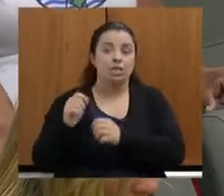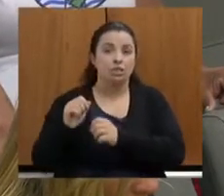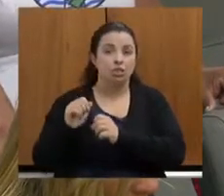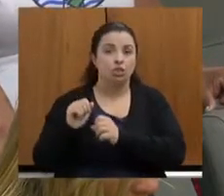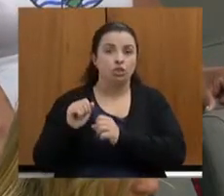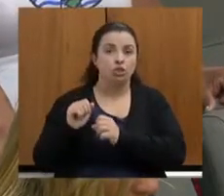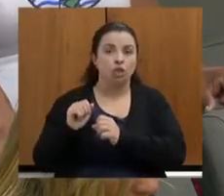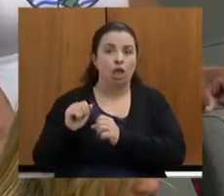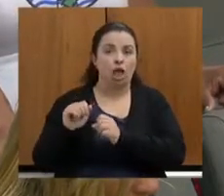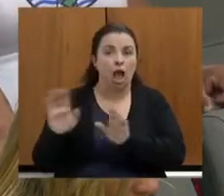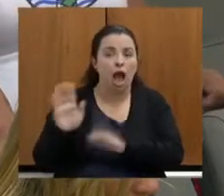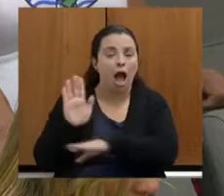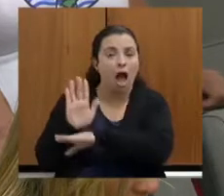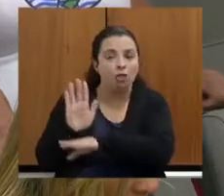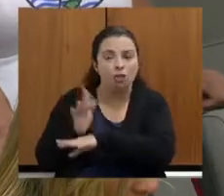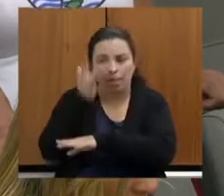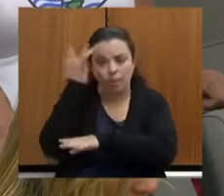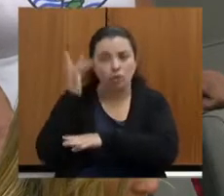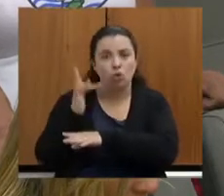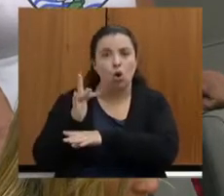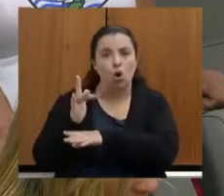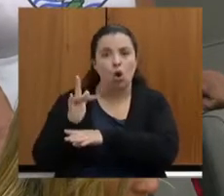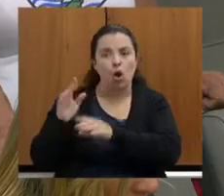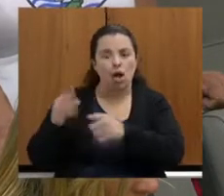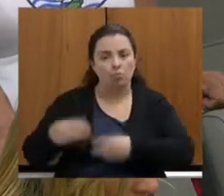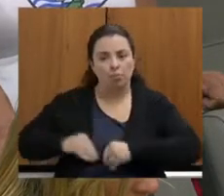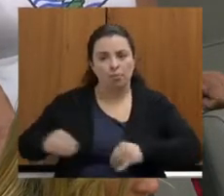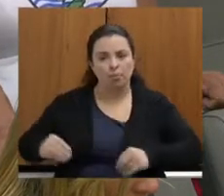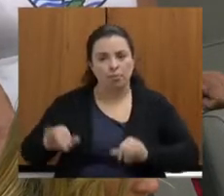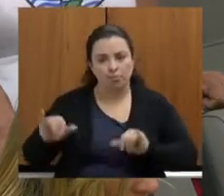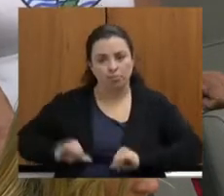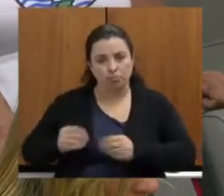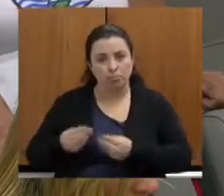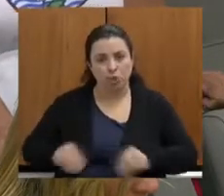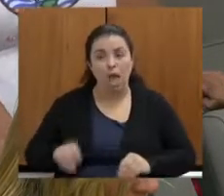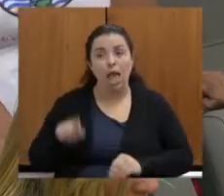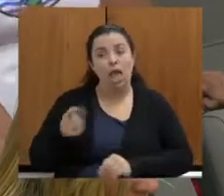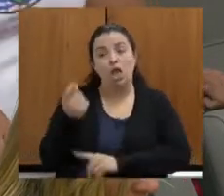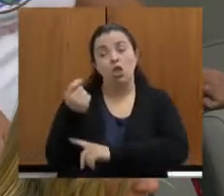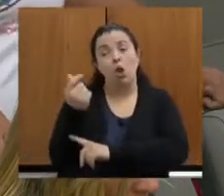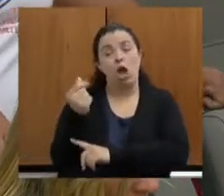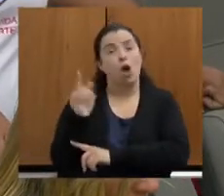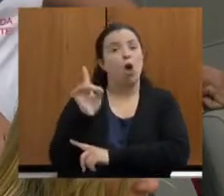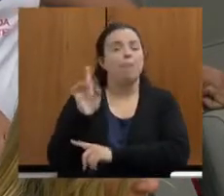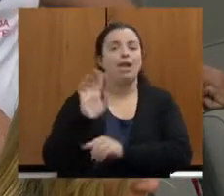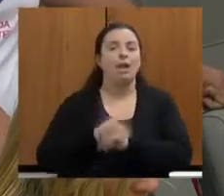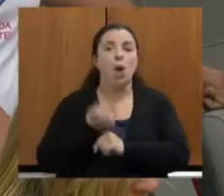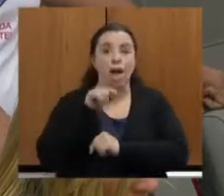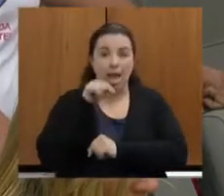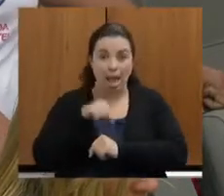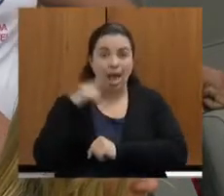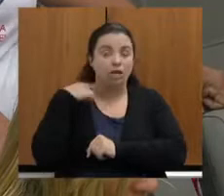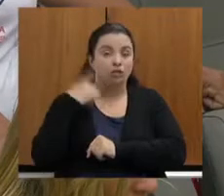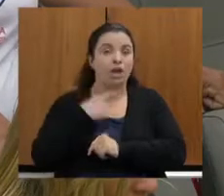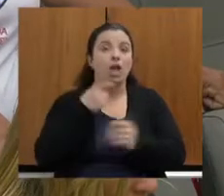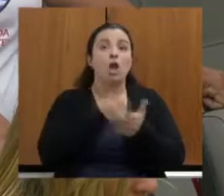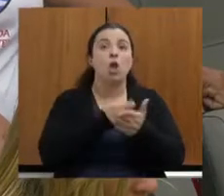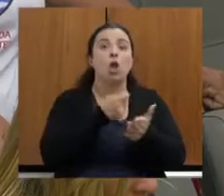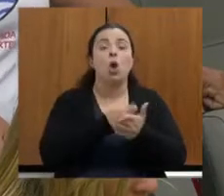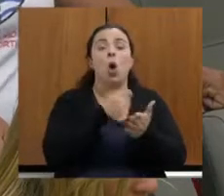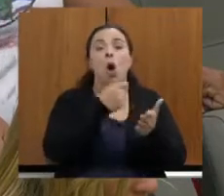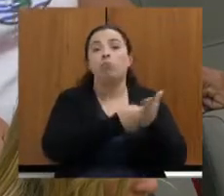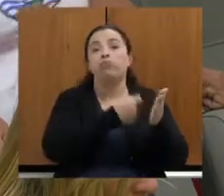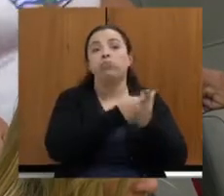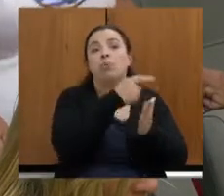cobrado tanto do atingido teria sim lutado para que a fundação renova pagar seus honorários e não